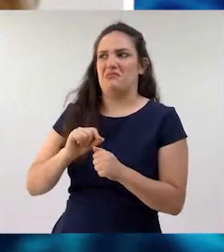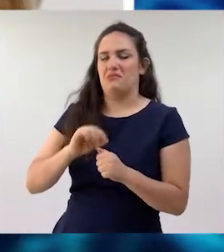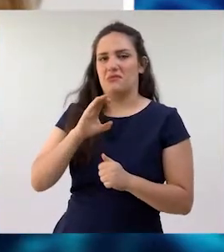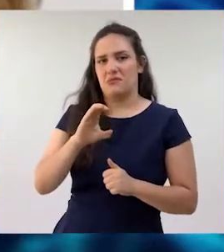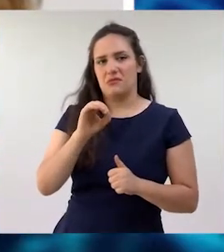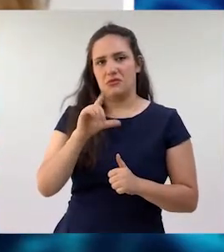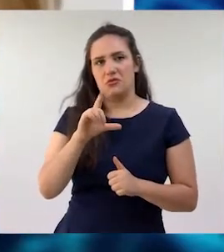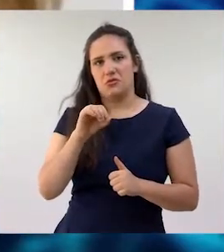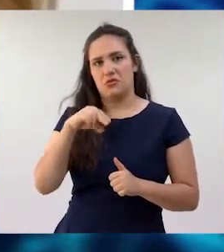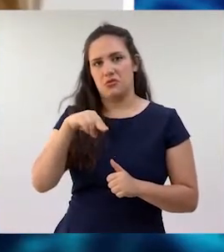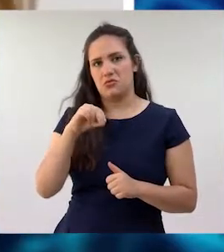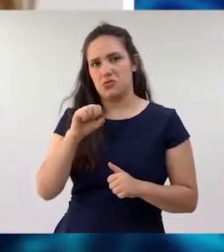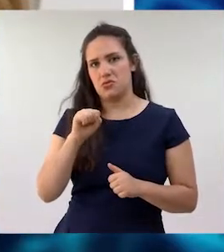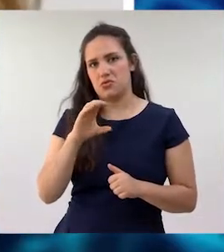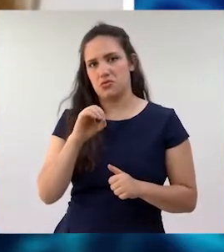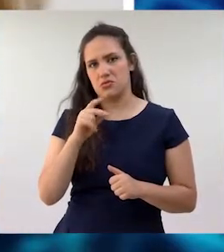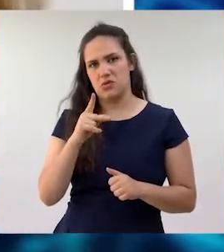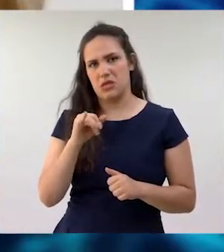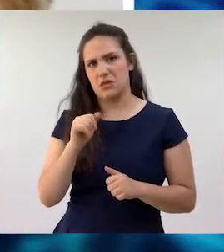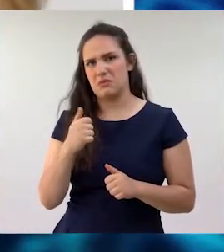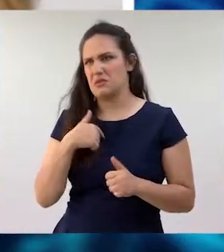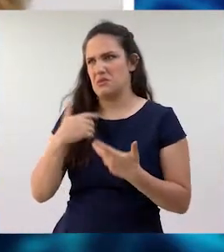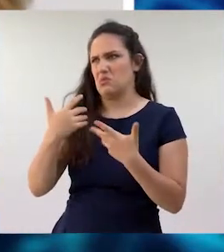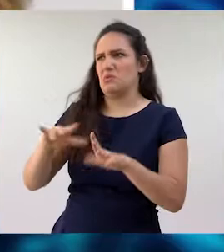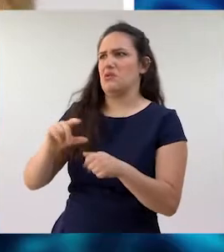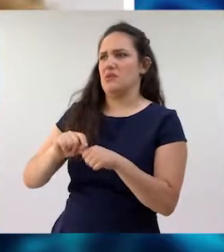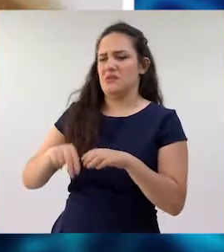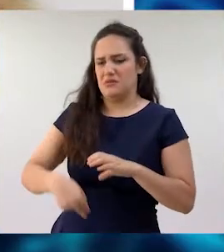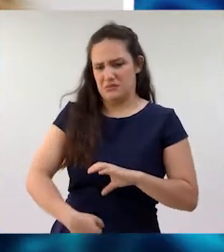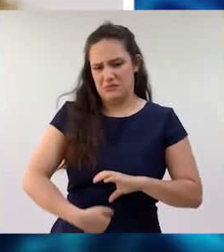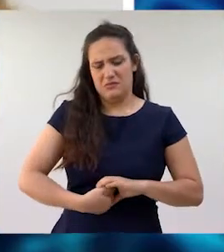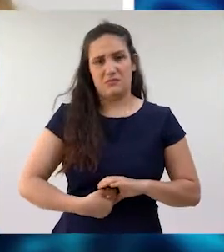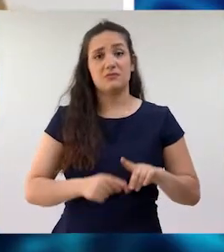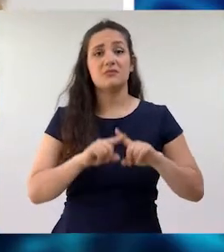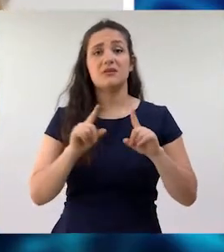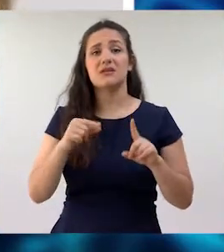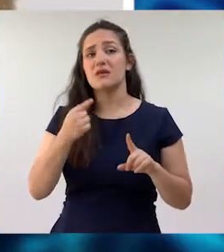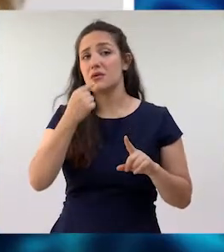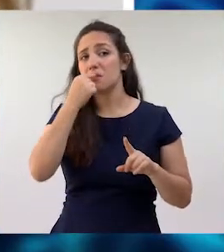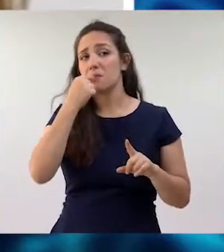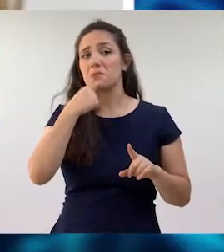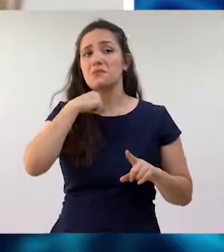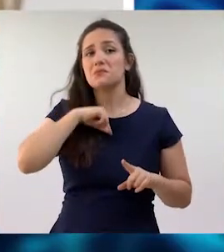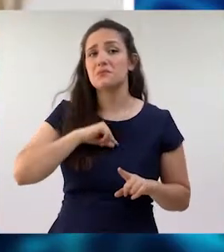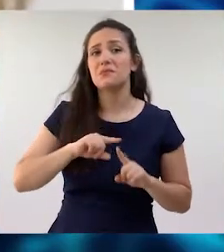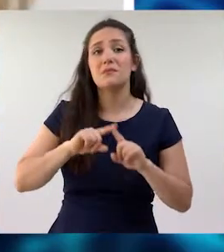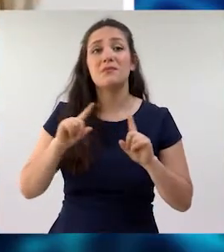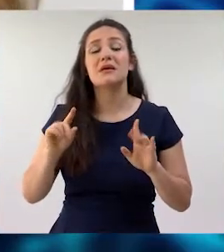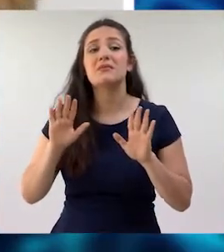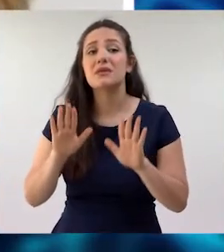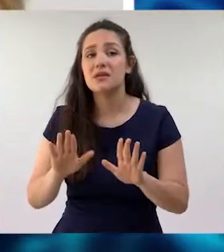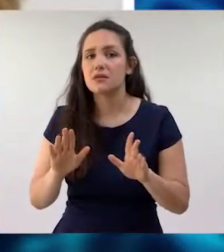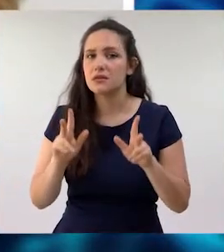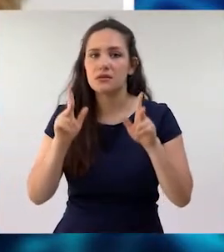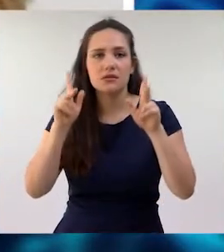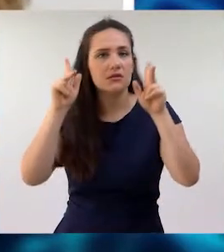fazer a colonoscopia, eu quero fazer a cápsula, eu quero fazer a tomografia. Mas esses são métodos que